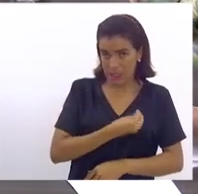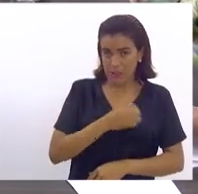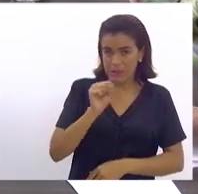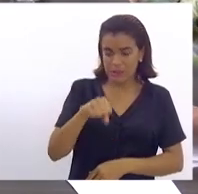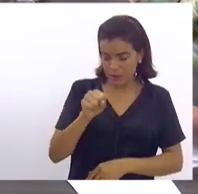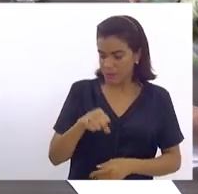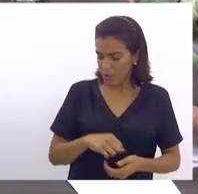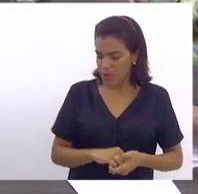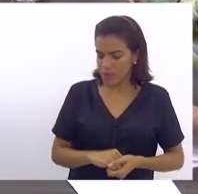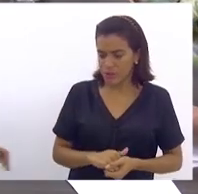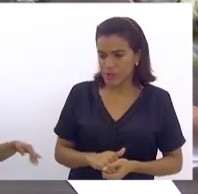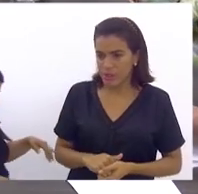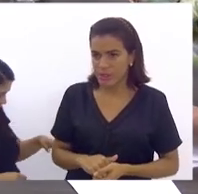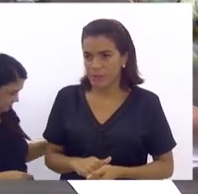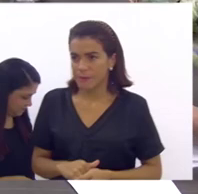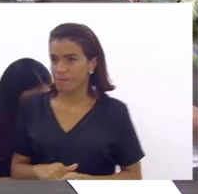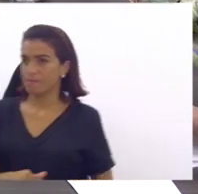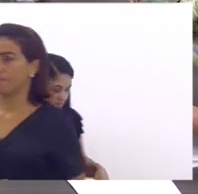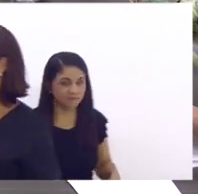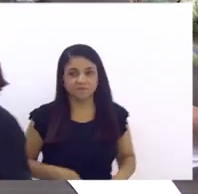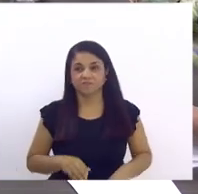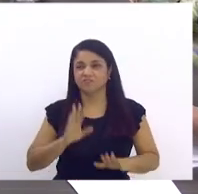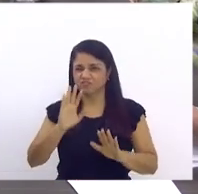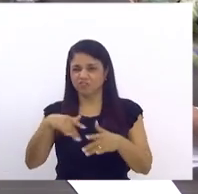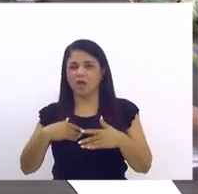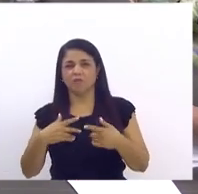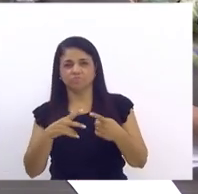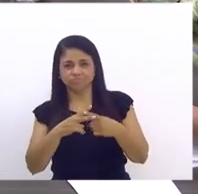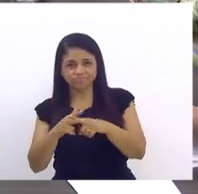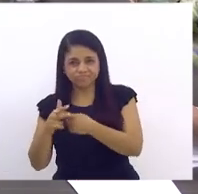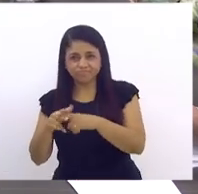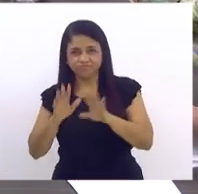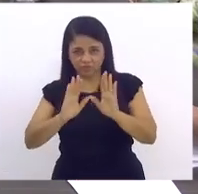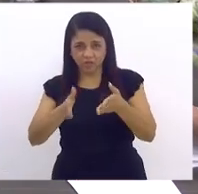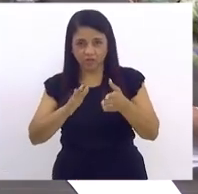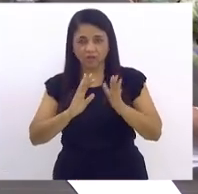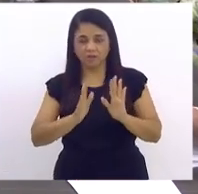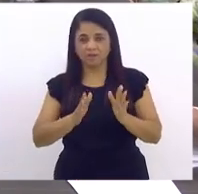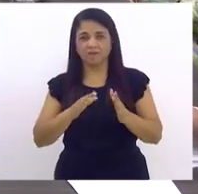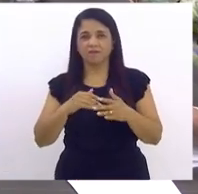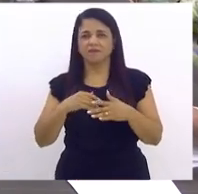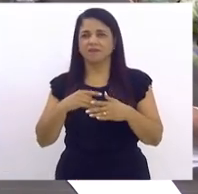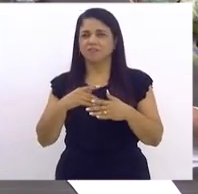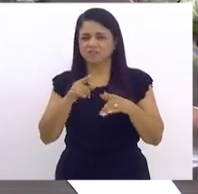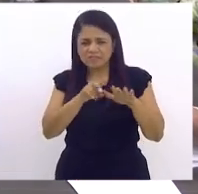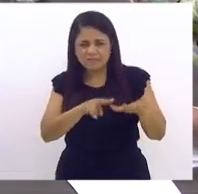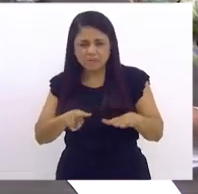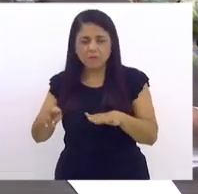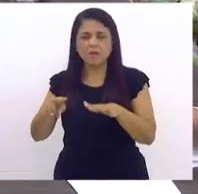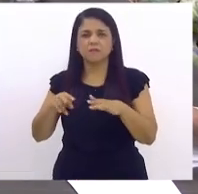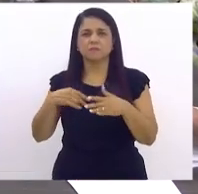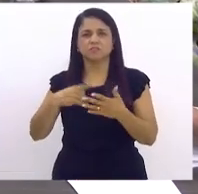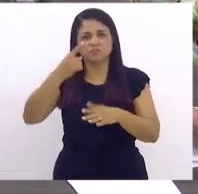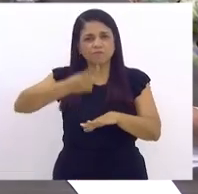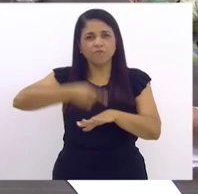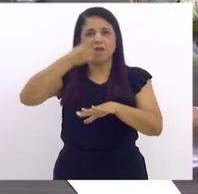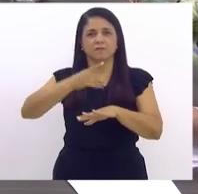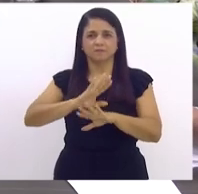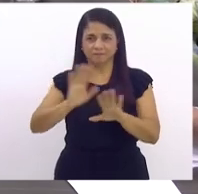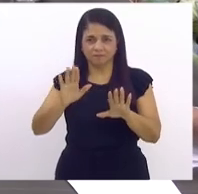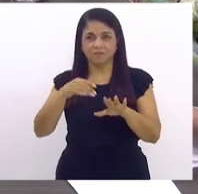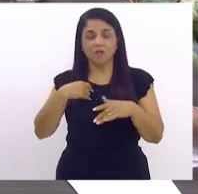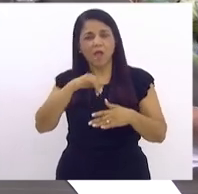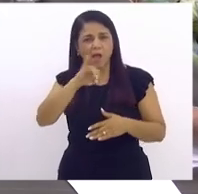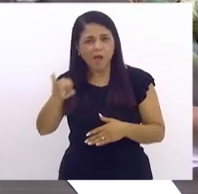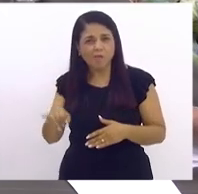sim. Aproveito... Não, mas de qualquer forma já estão feitas as ponderações. Não, tem outras, né? A gente avalia durante a semana hoje, tá amanhã bom. E na terça-feira. E aproveita também,